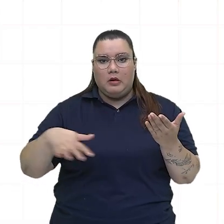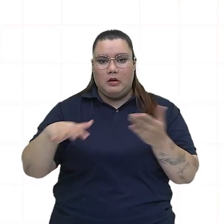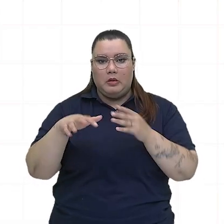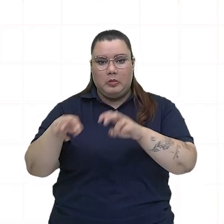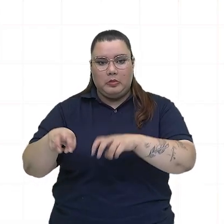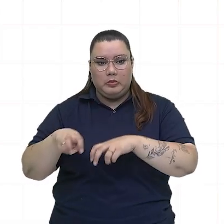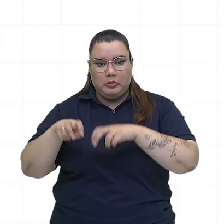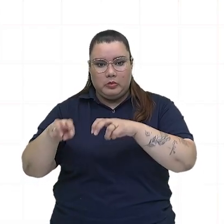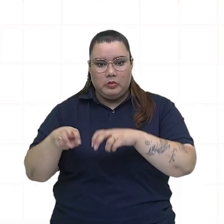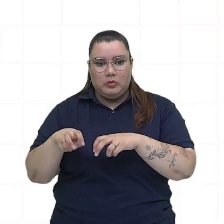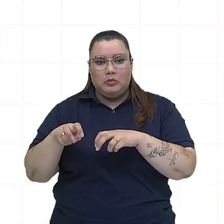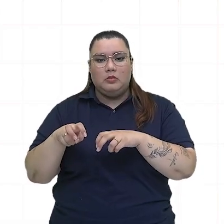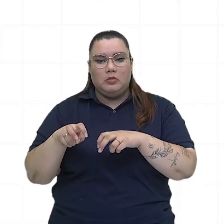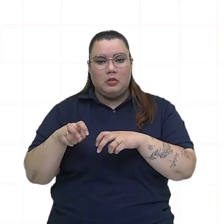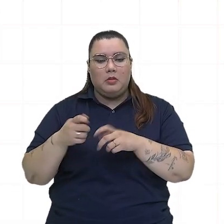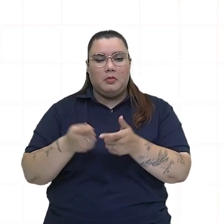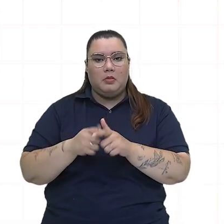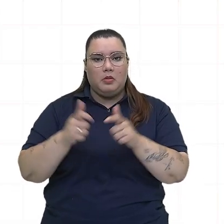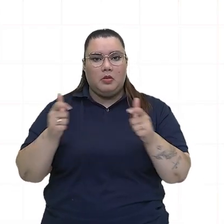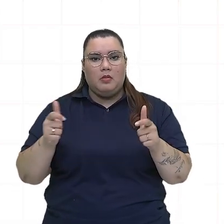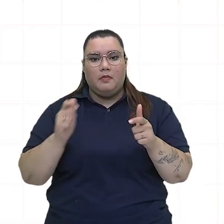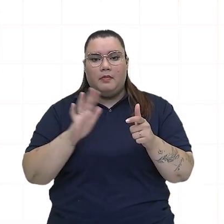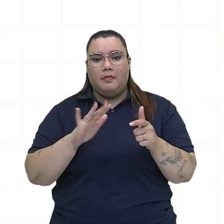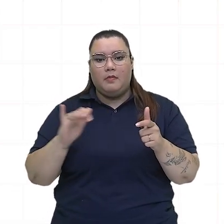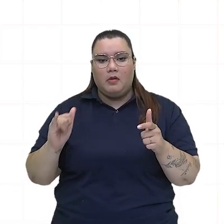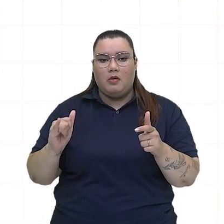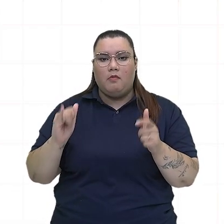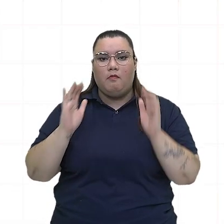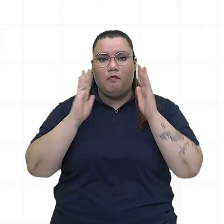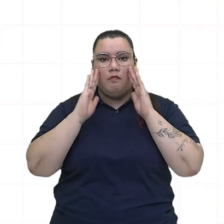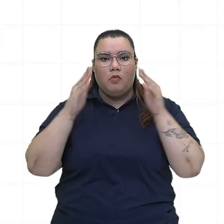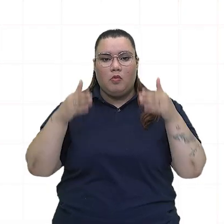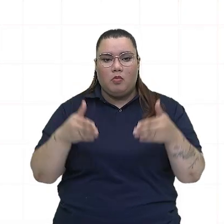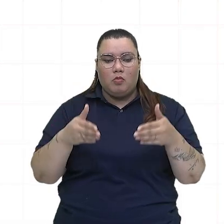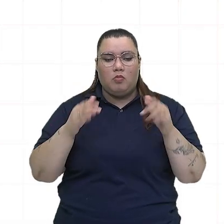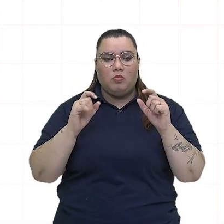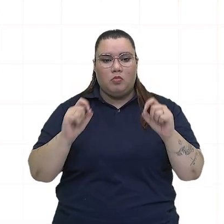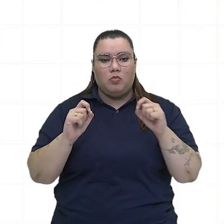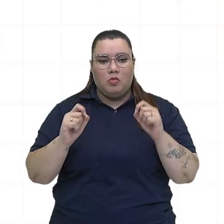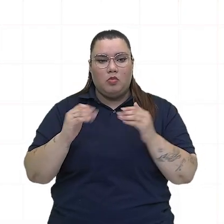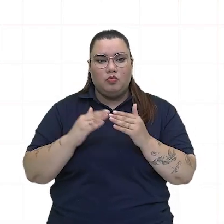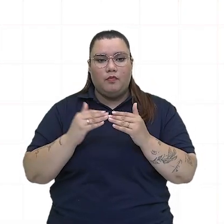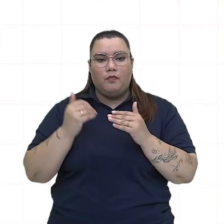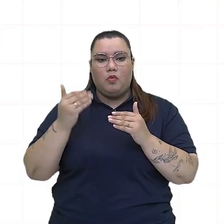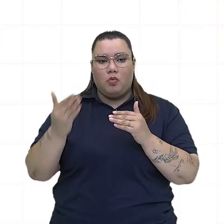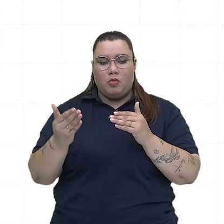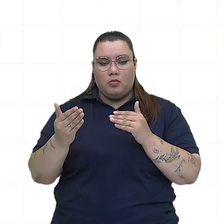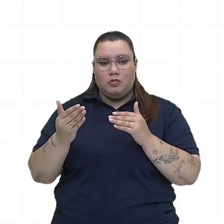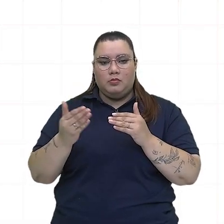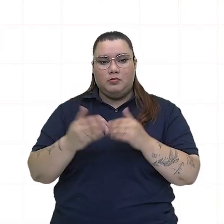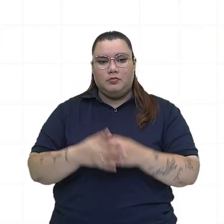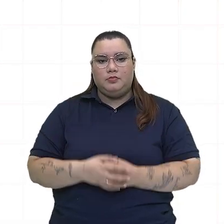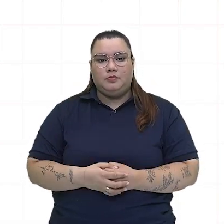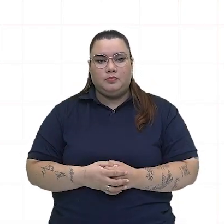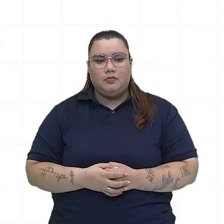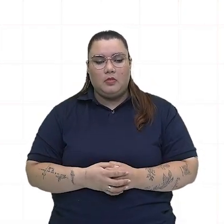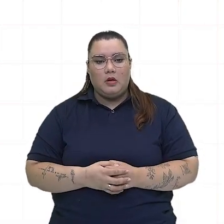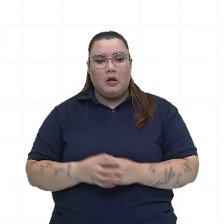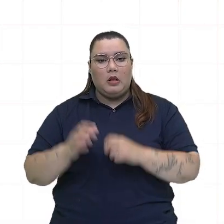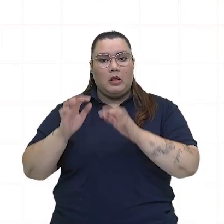vai, a maior parte da produção ela é voltada ali para o mercado externo. Na